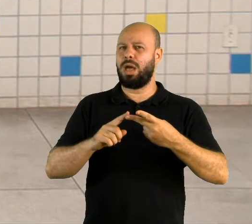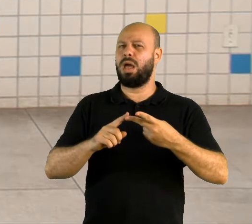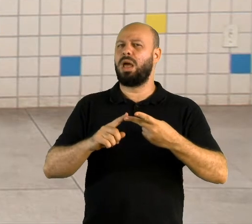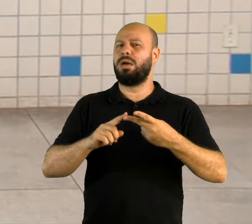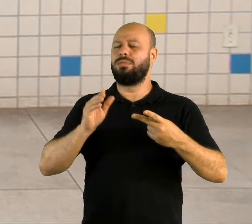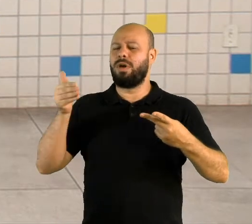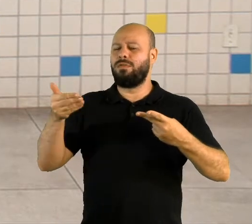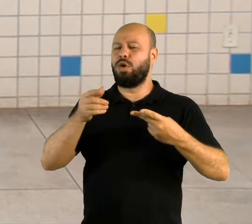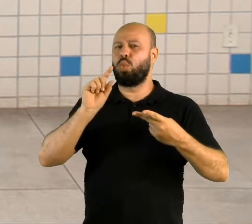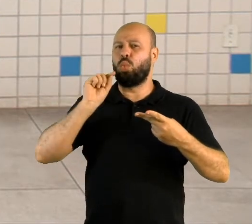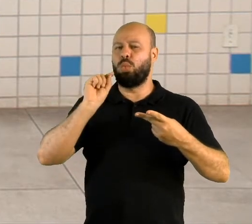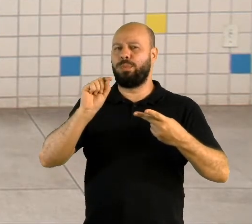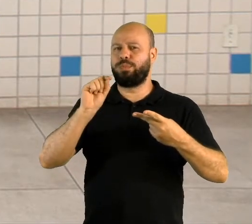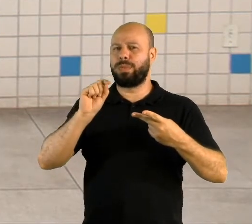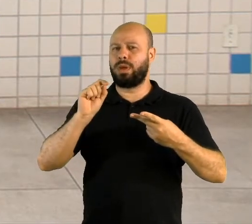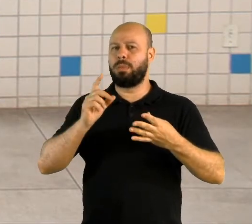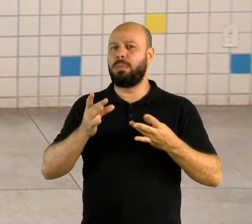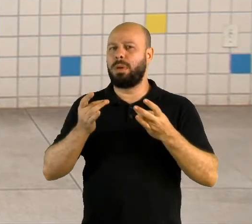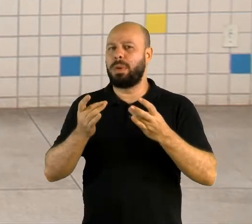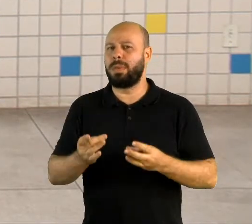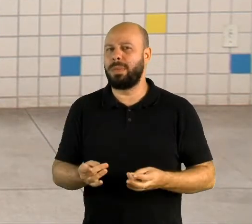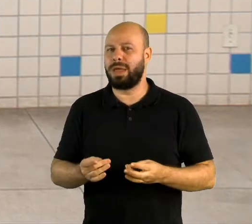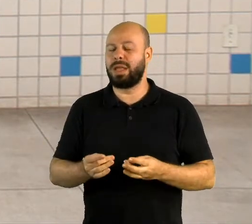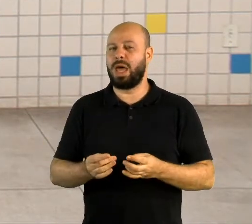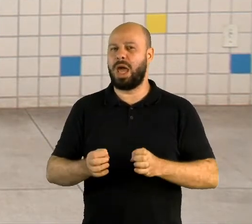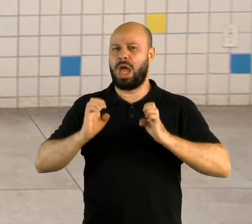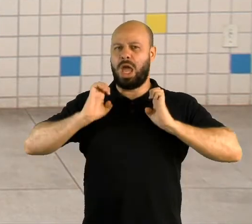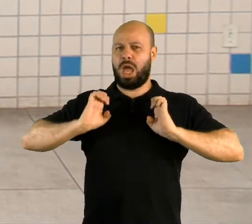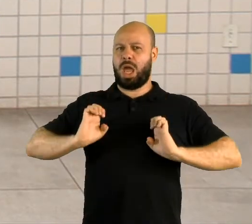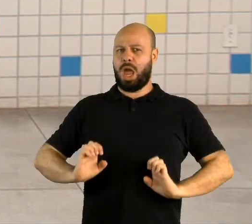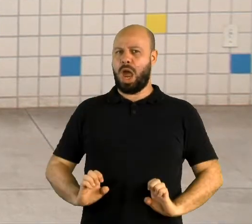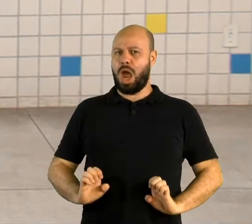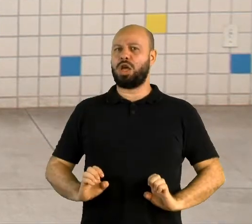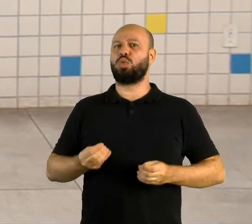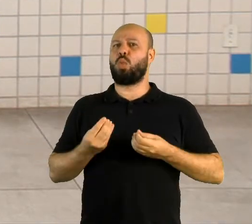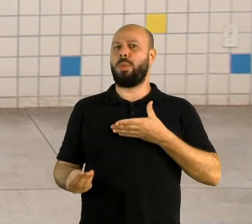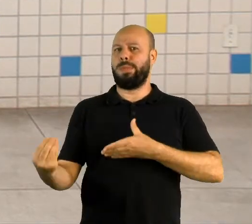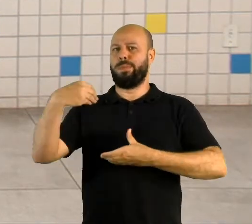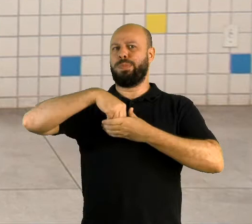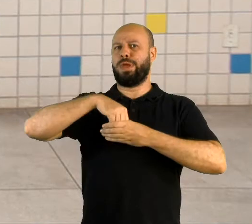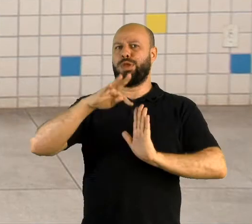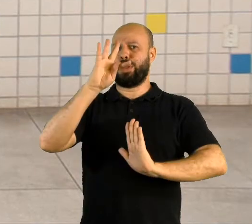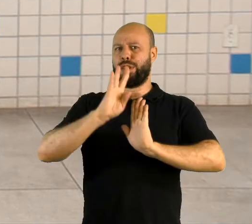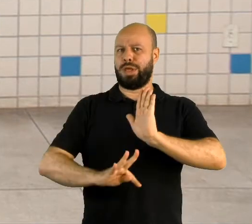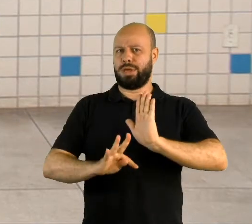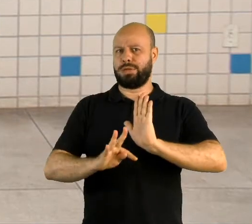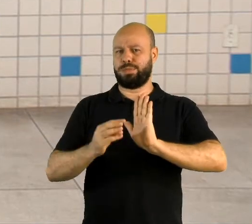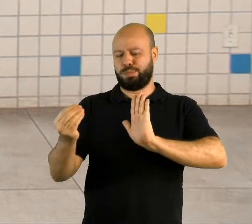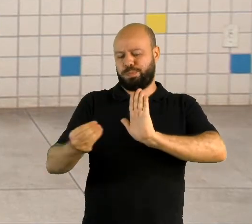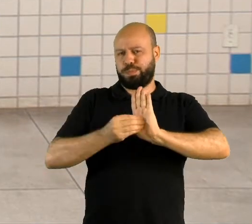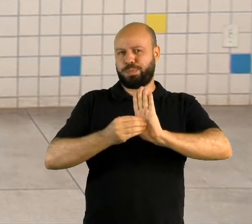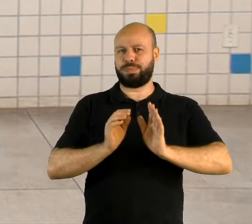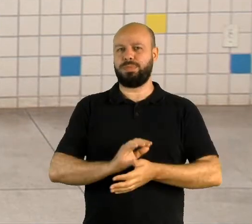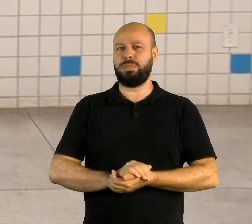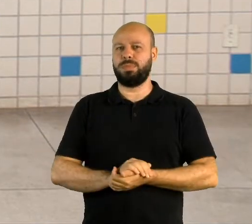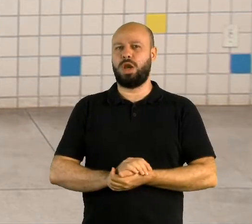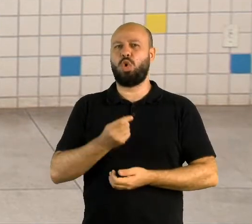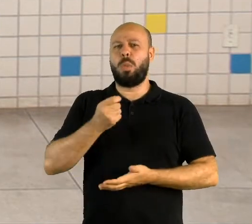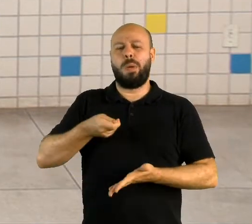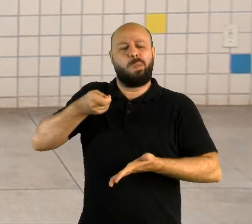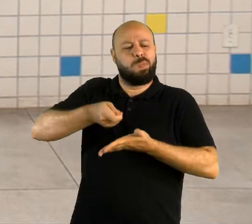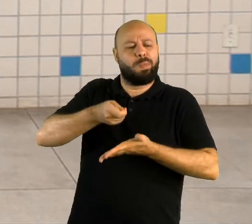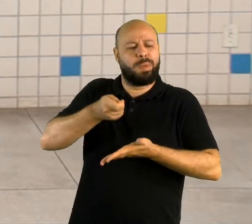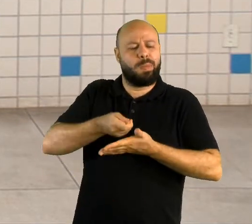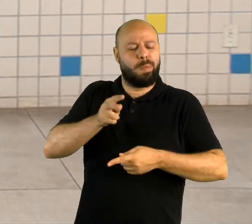com o aspecto, digamos, ético das referidas inserções. Não há como defender seus